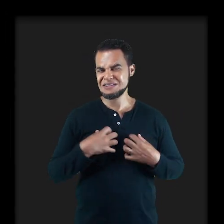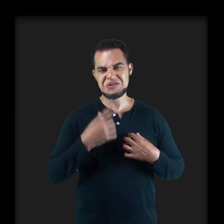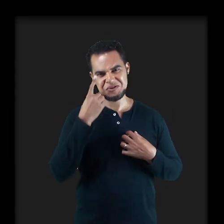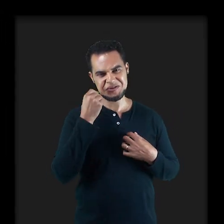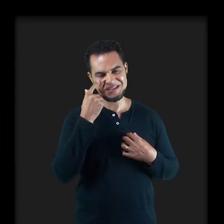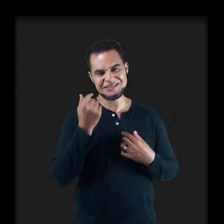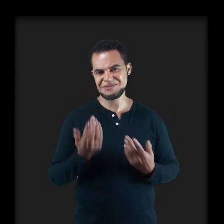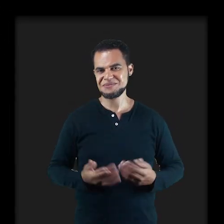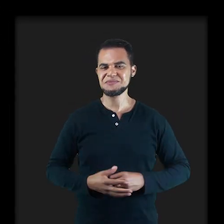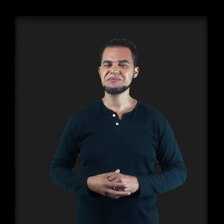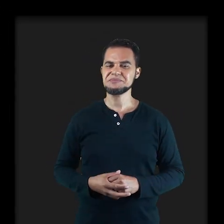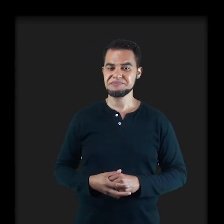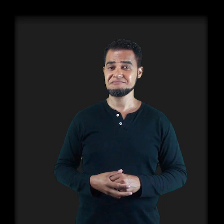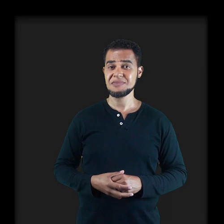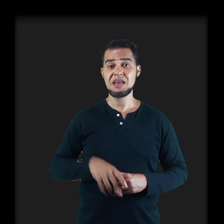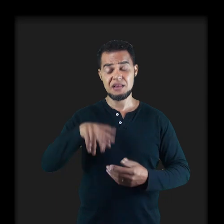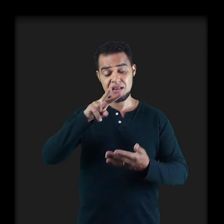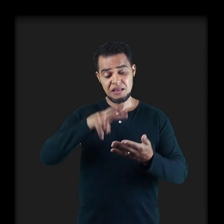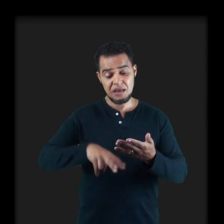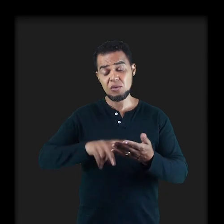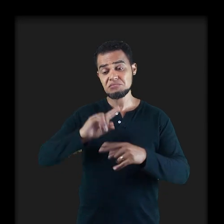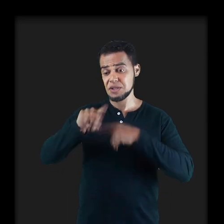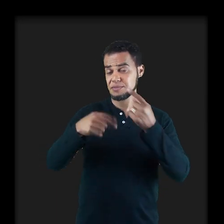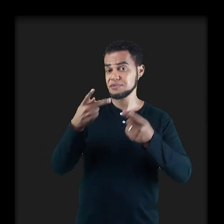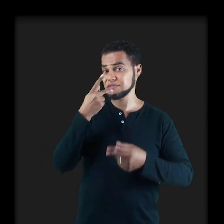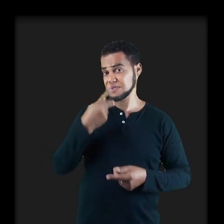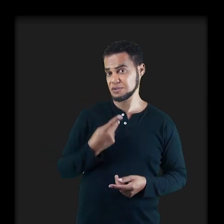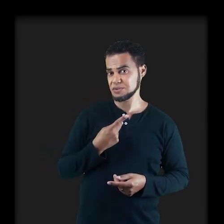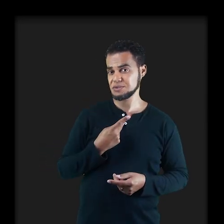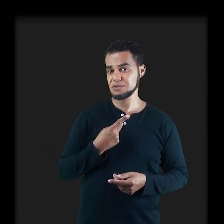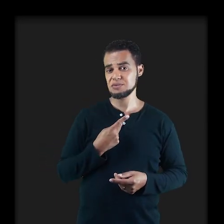que chorando já. Ela leu e falou que